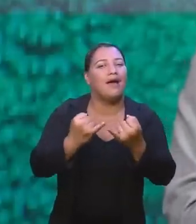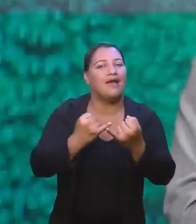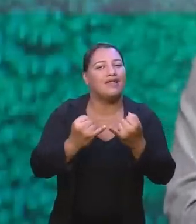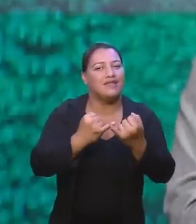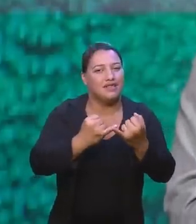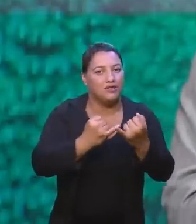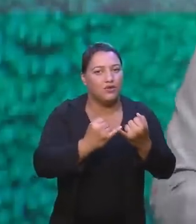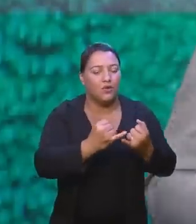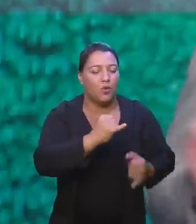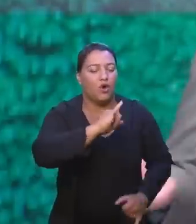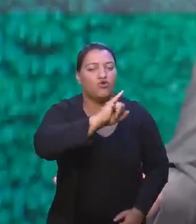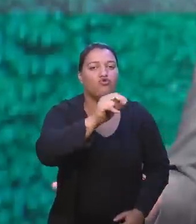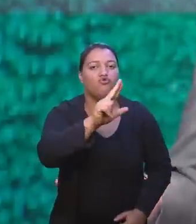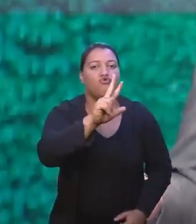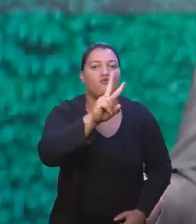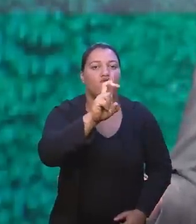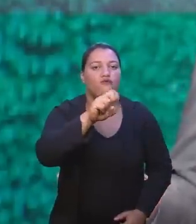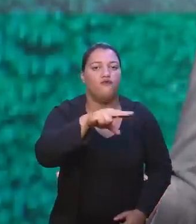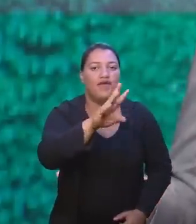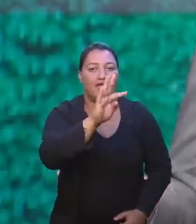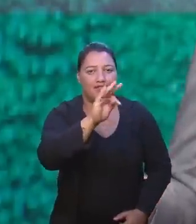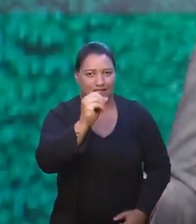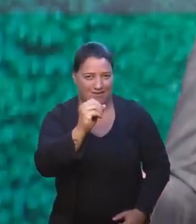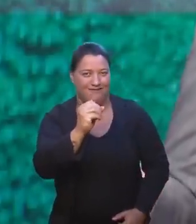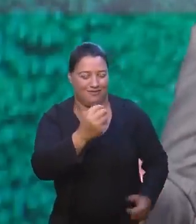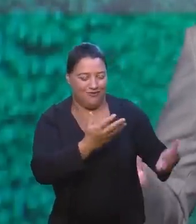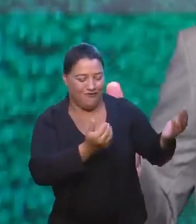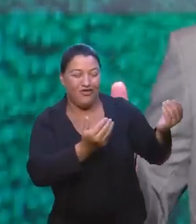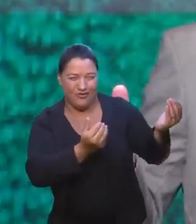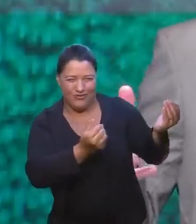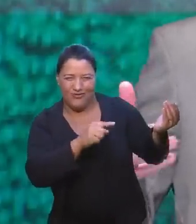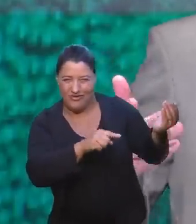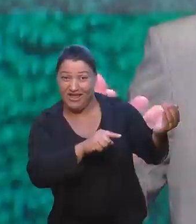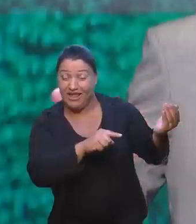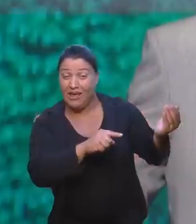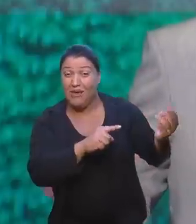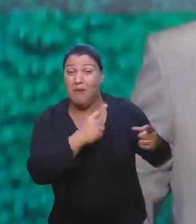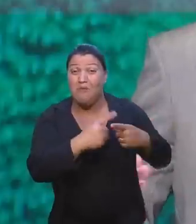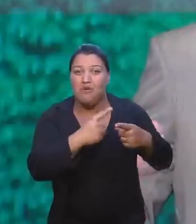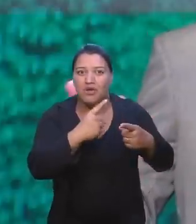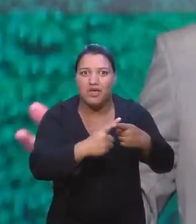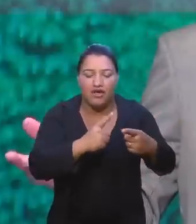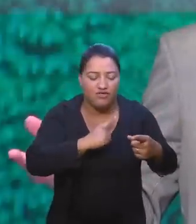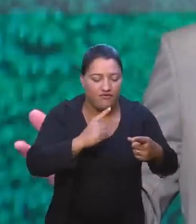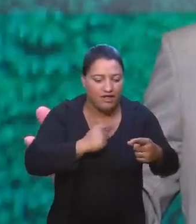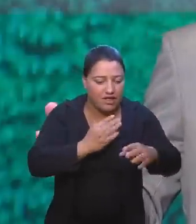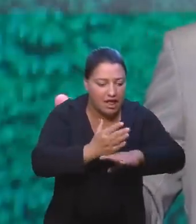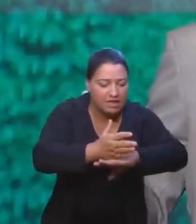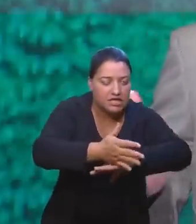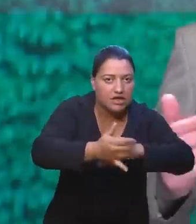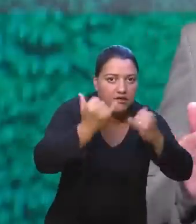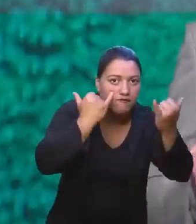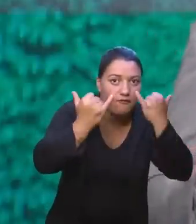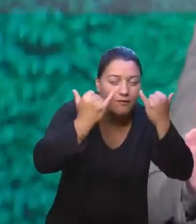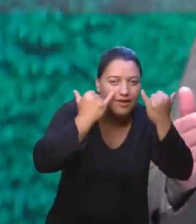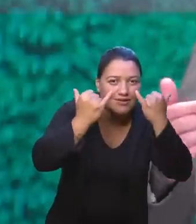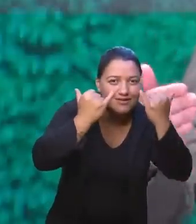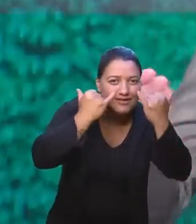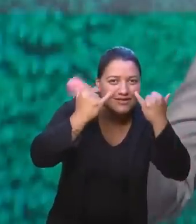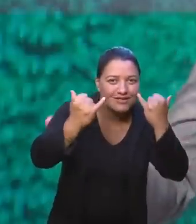juventa, referindo-se à fonte da juventude, porque à medida que nós vamos tendo acesso às suas informações, a